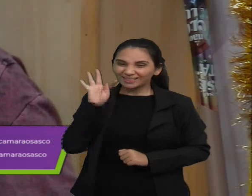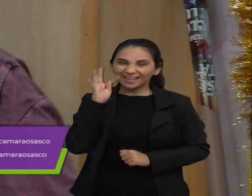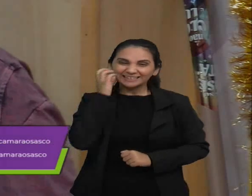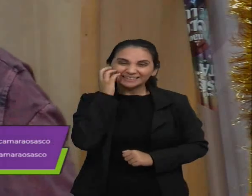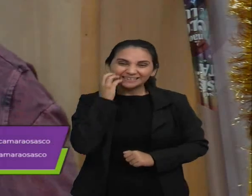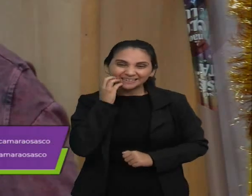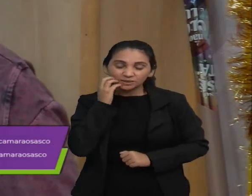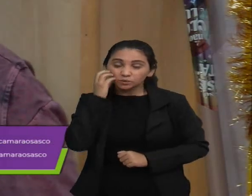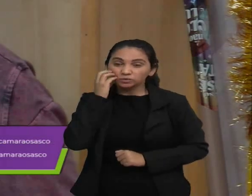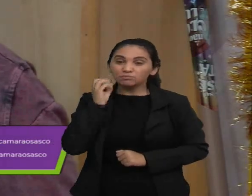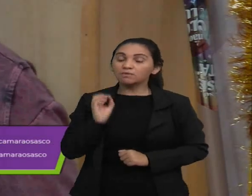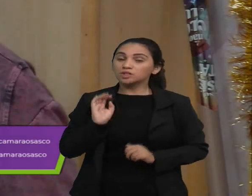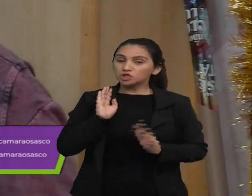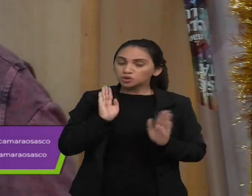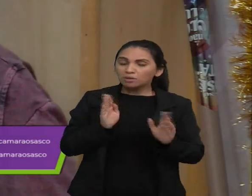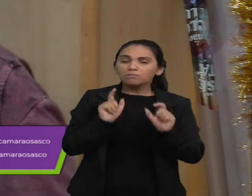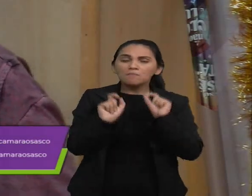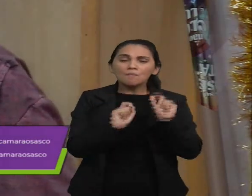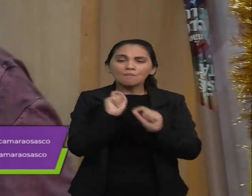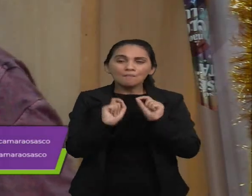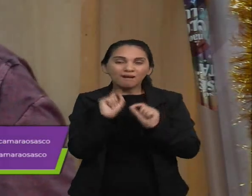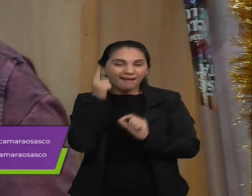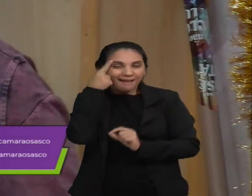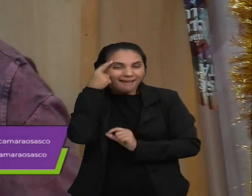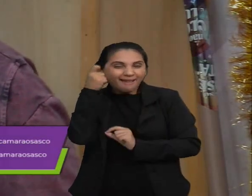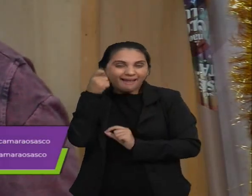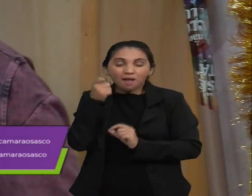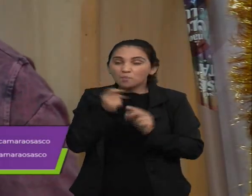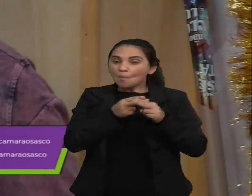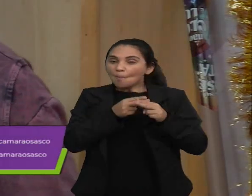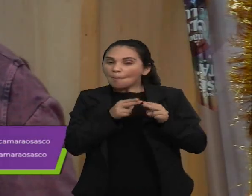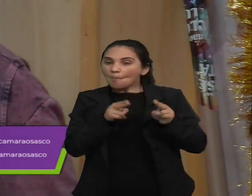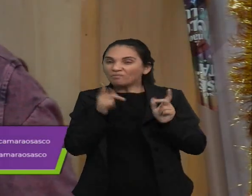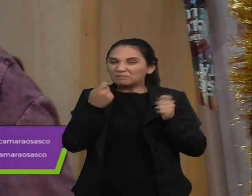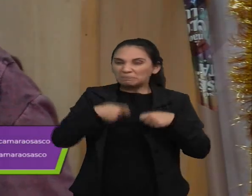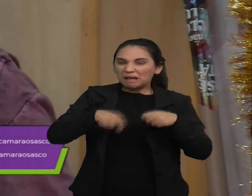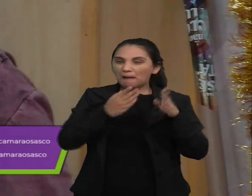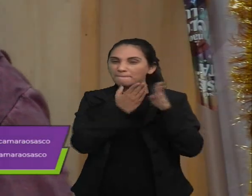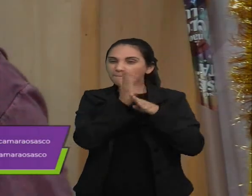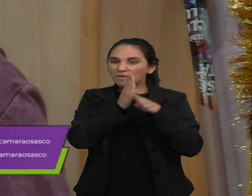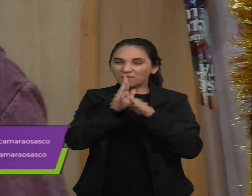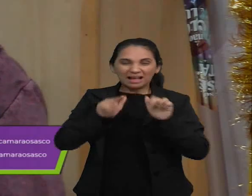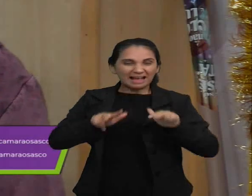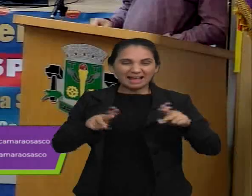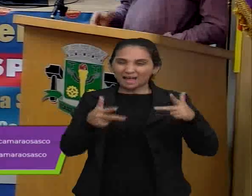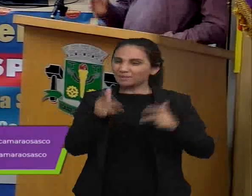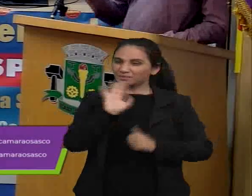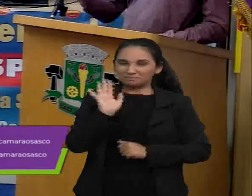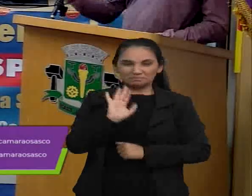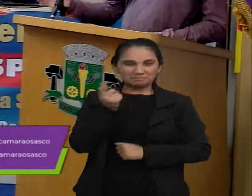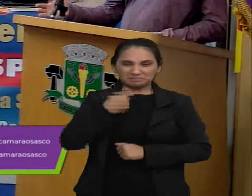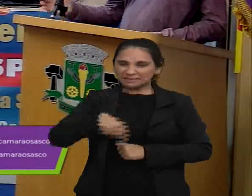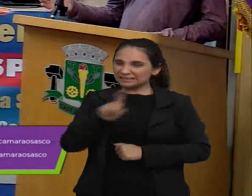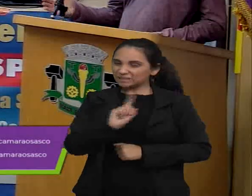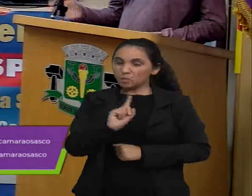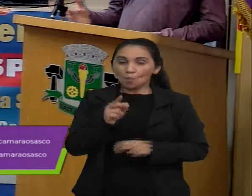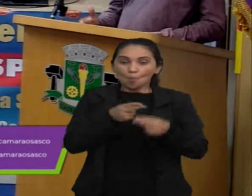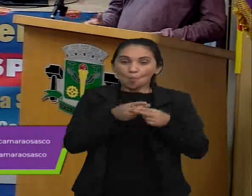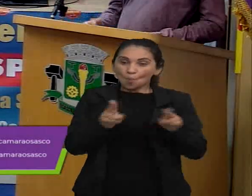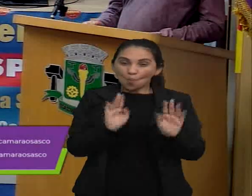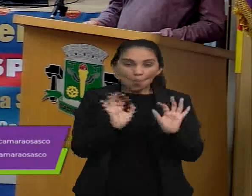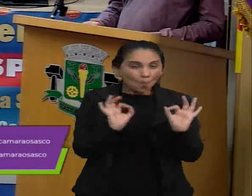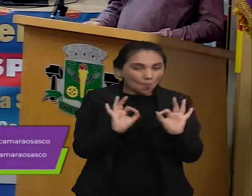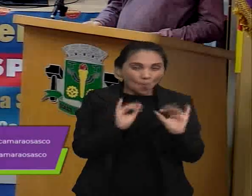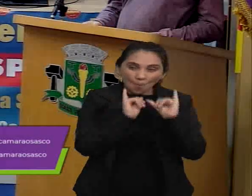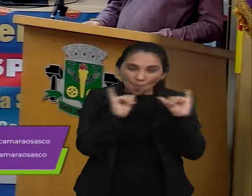para que não tenha que passar pela aprovação das câmaras municipais, se o prefeito